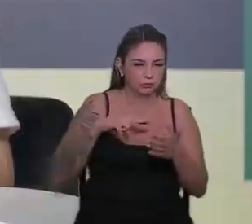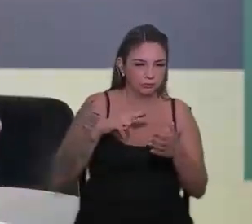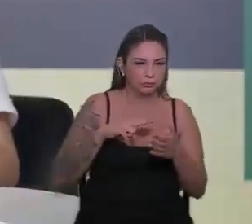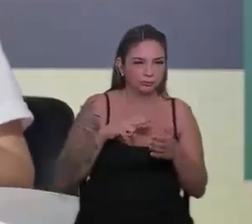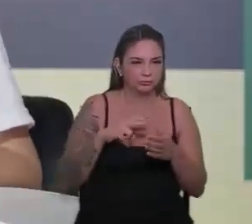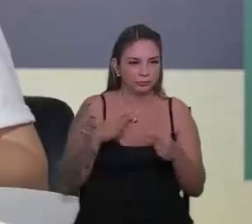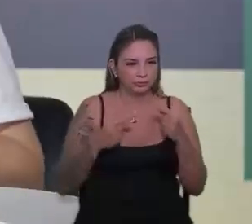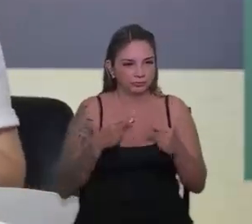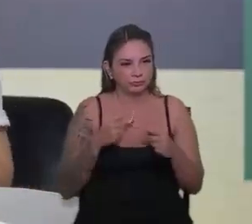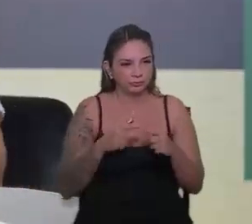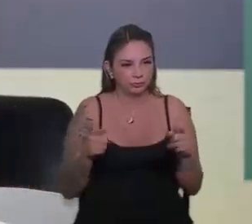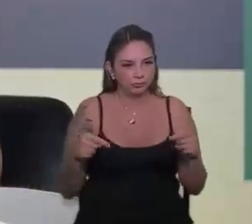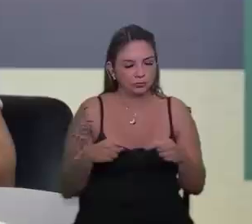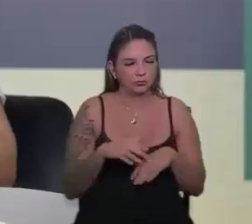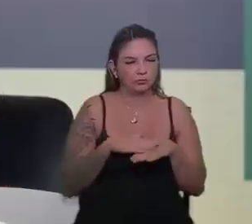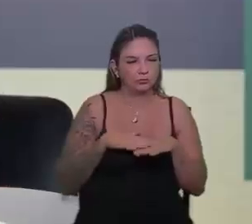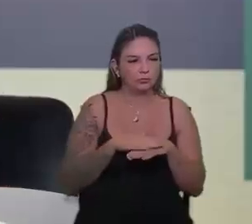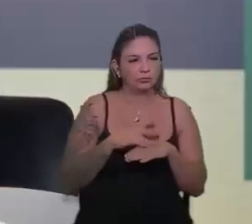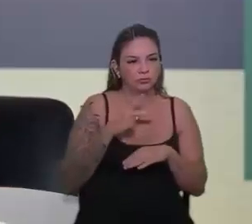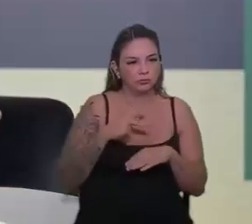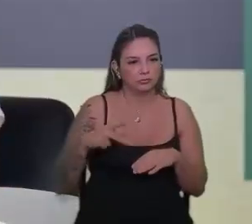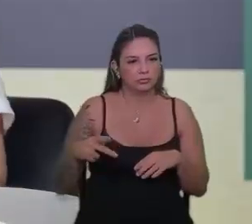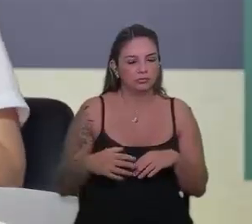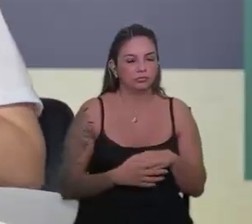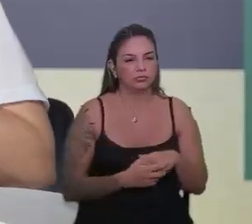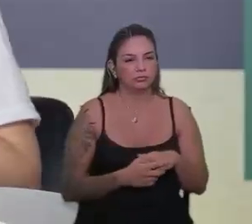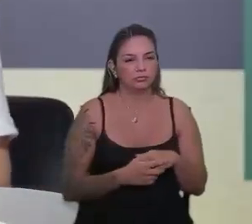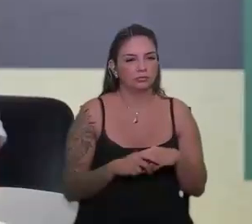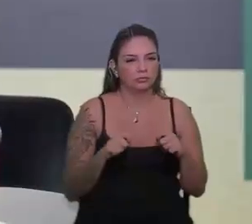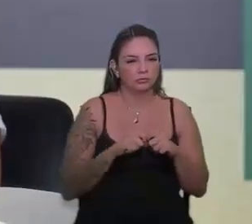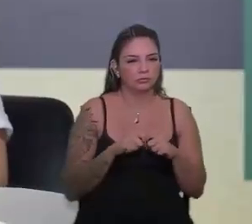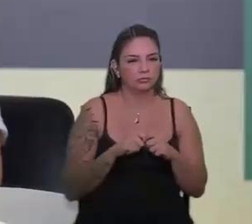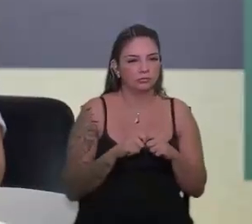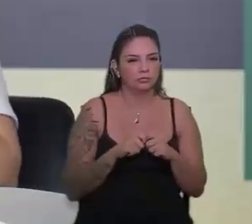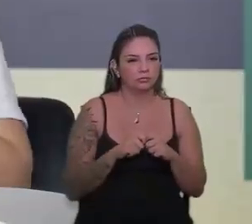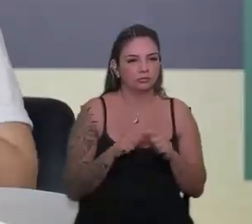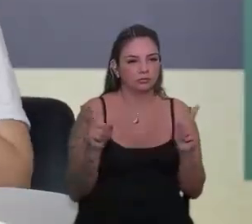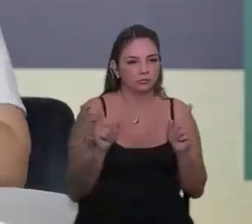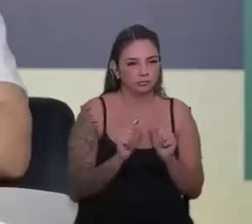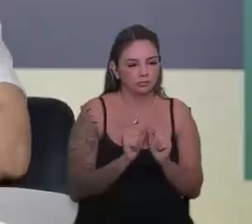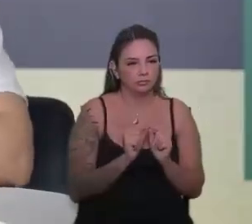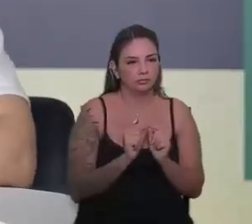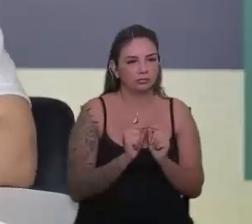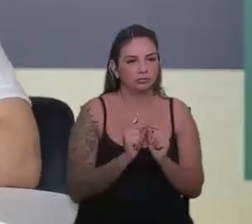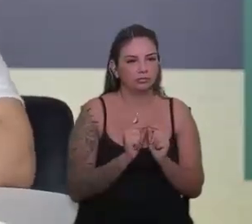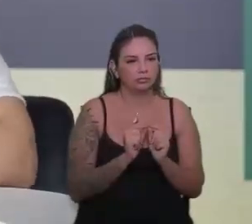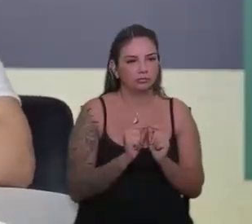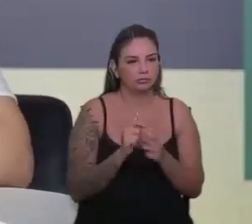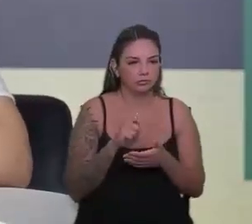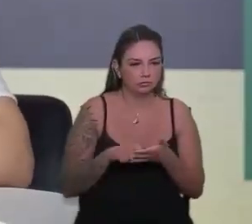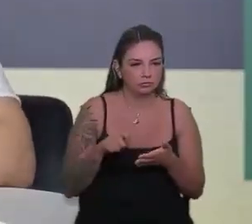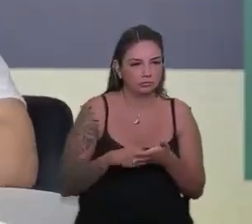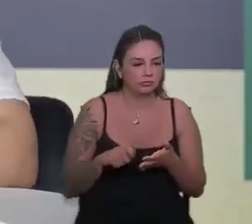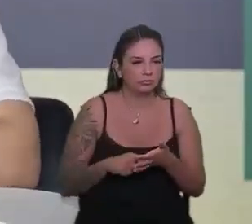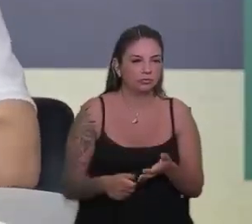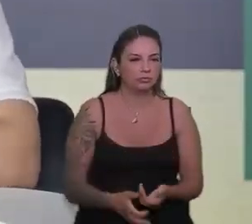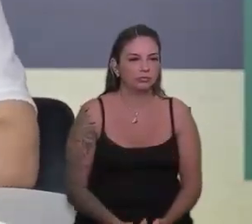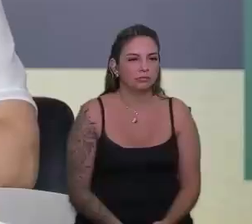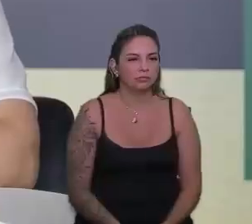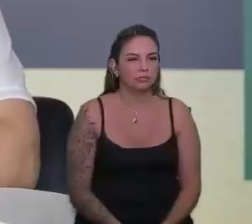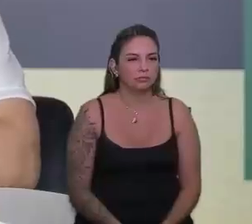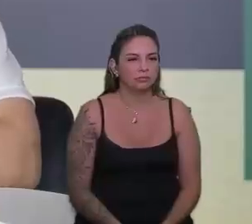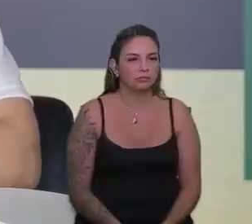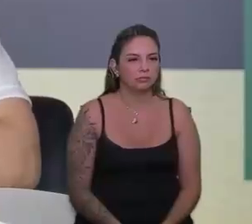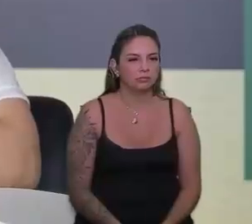discute dentro da sala de aula, se conversa com os professores, se faz resumo do livro, se escreve sobre o livro,